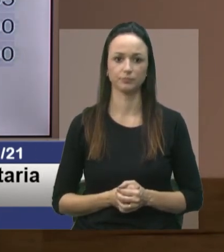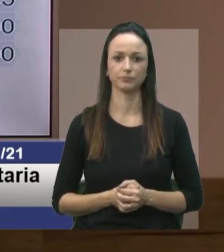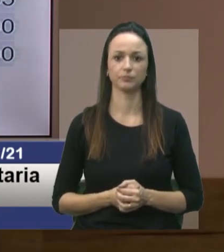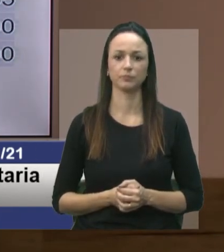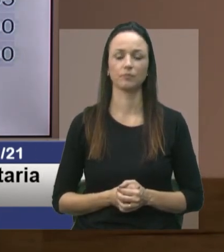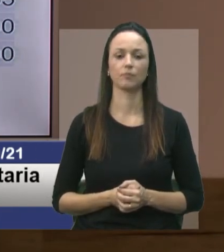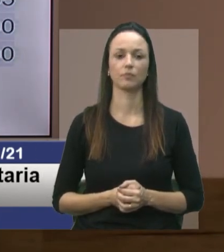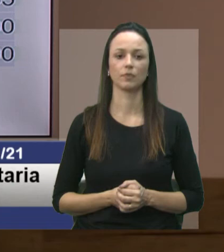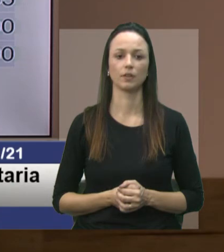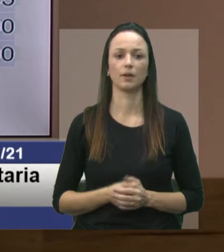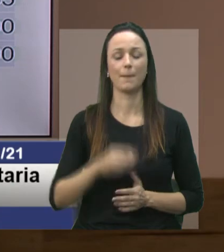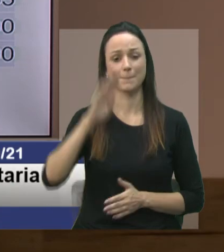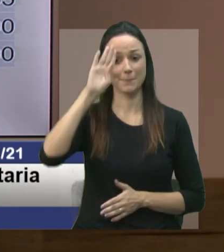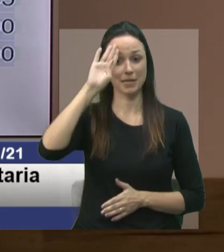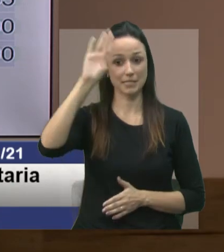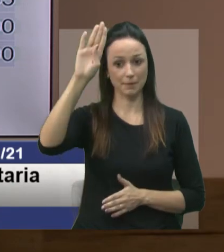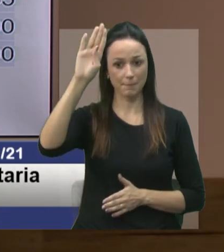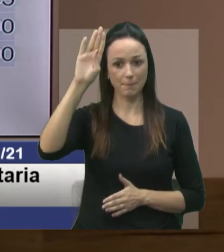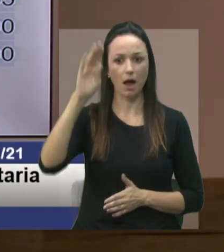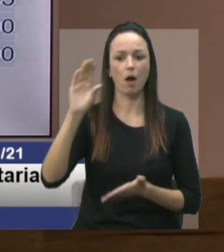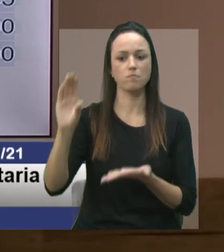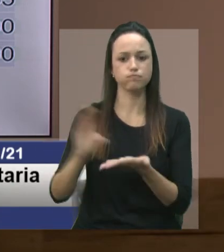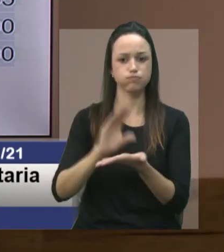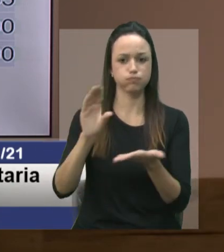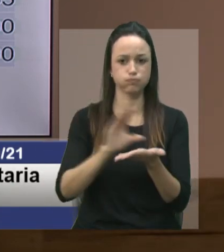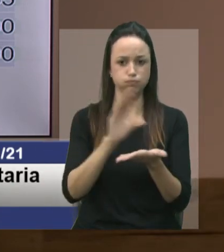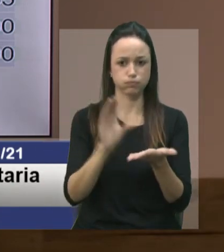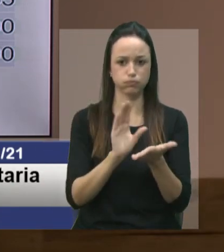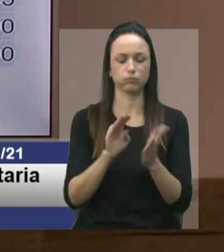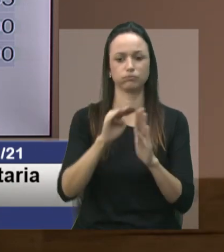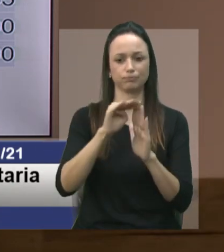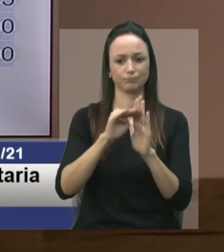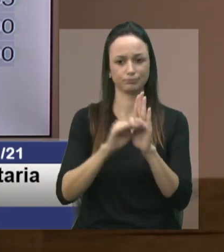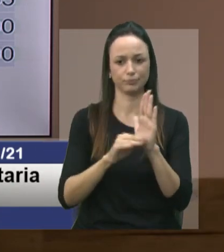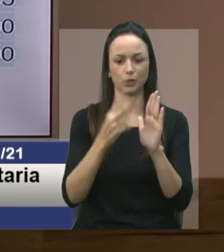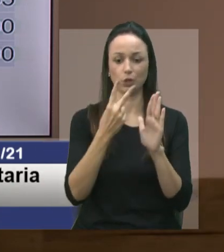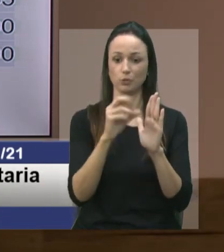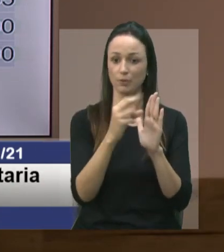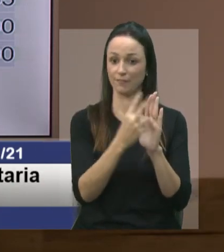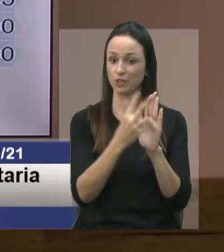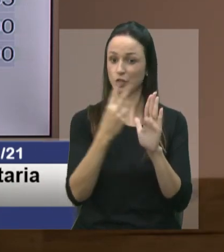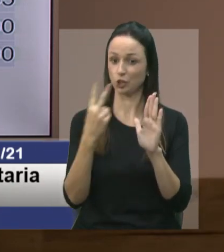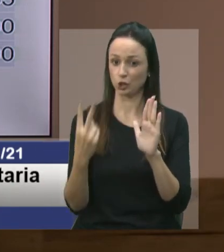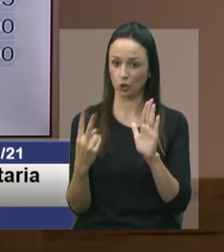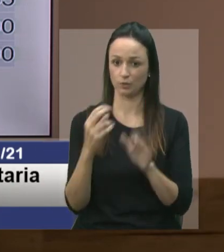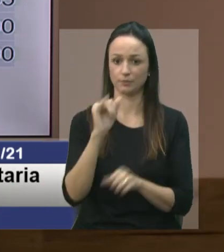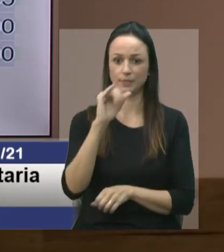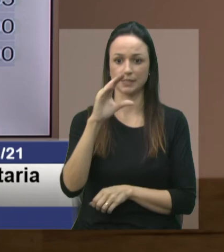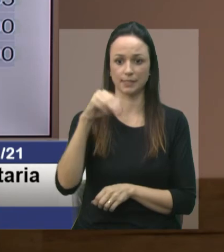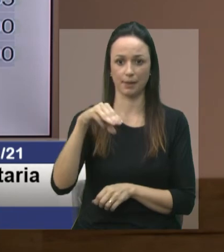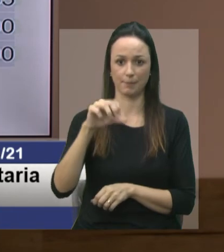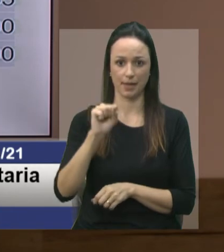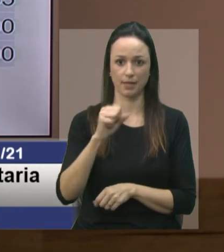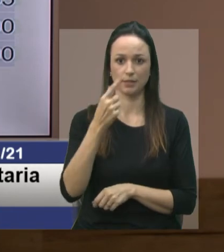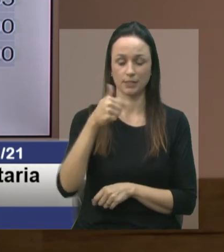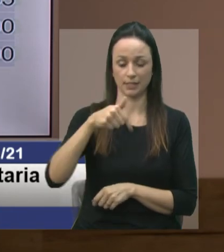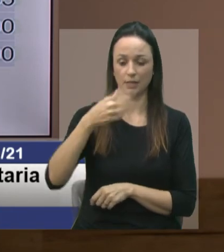As principais receitas que nós estamos estimando para 2022 é ICMS,